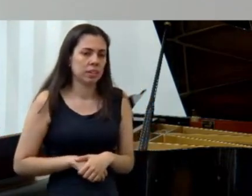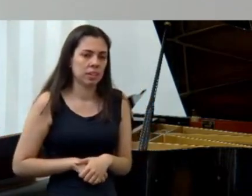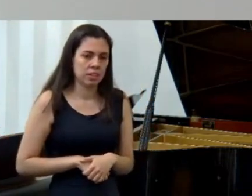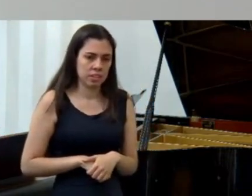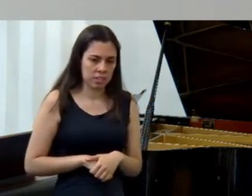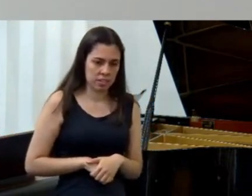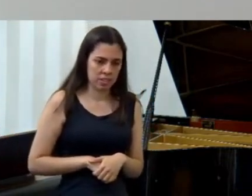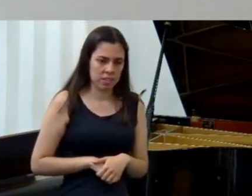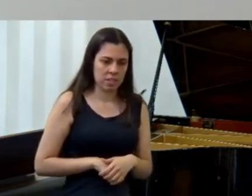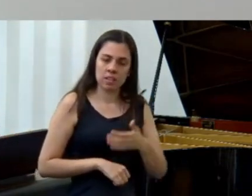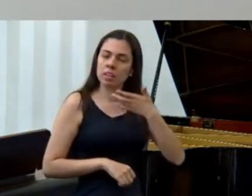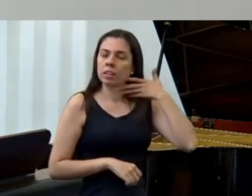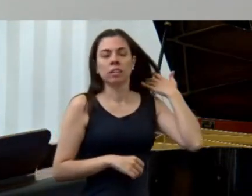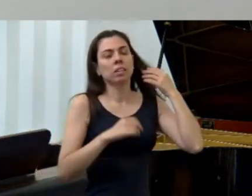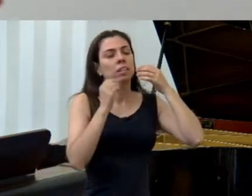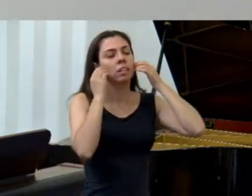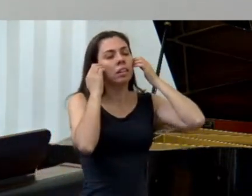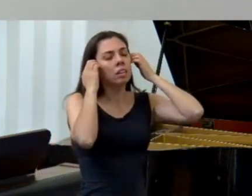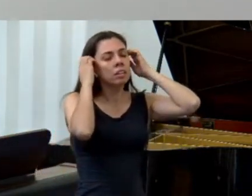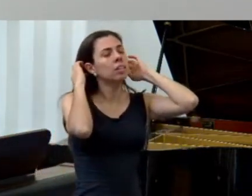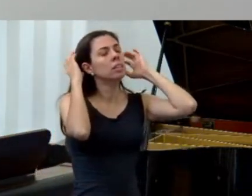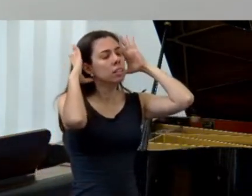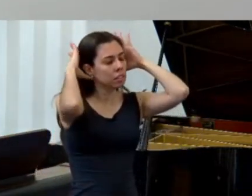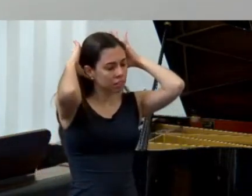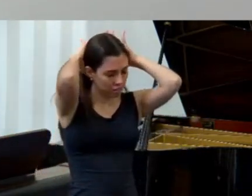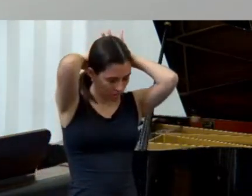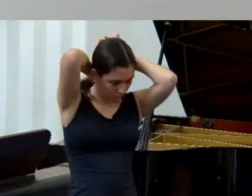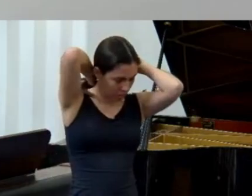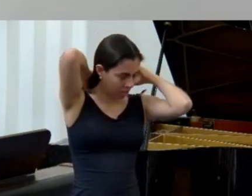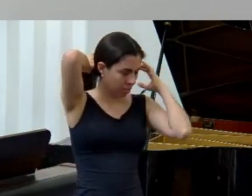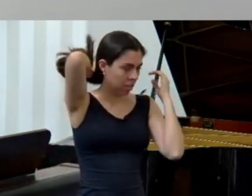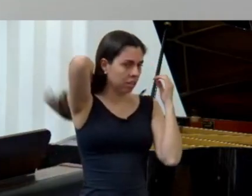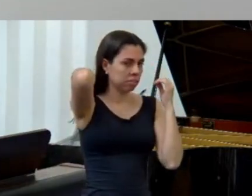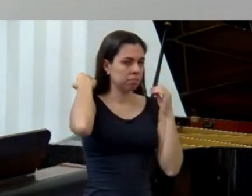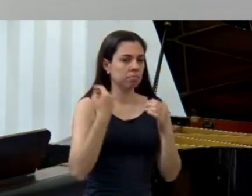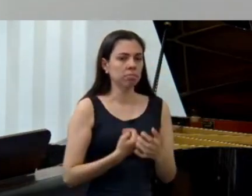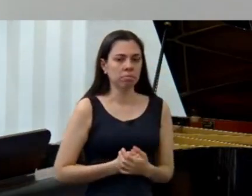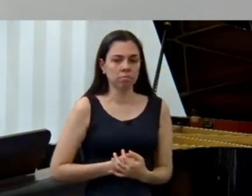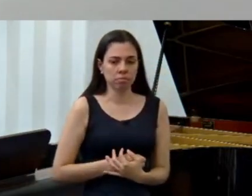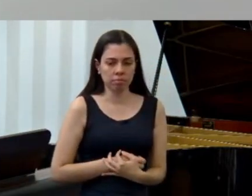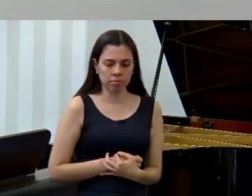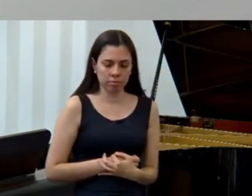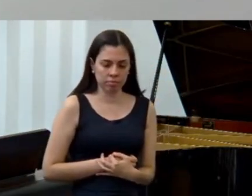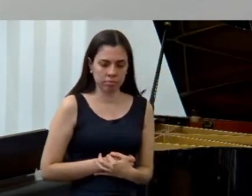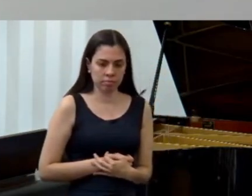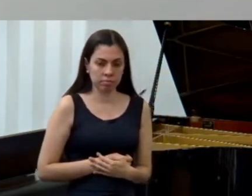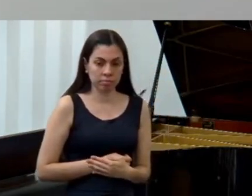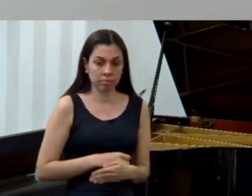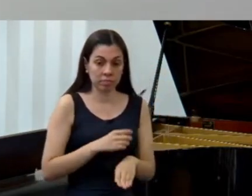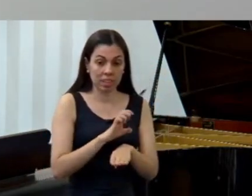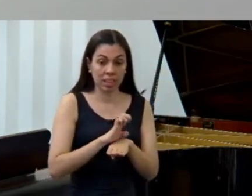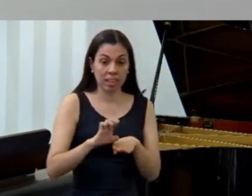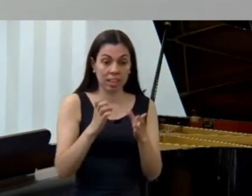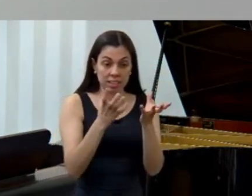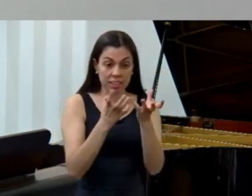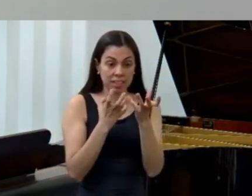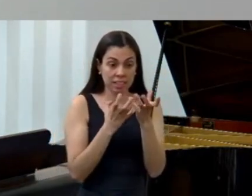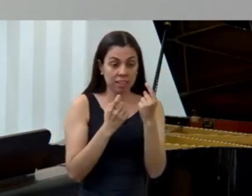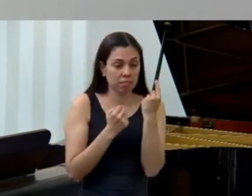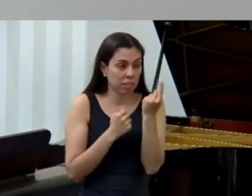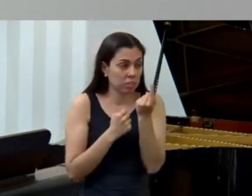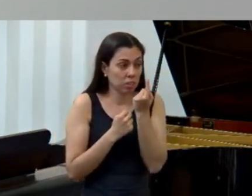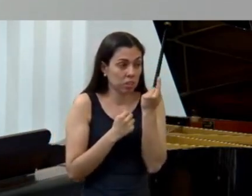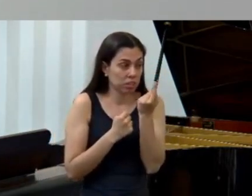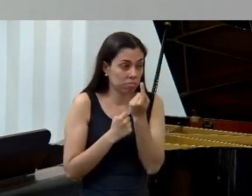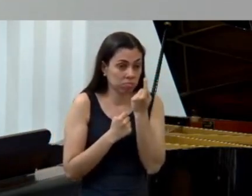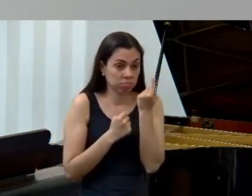E queremos pegar alguns atalhos. Aqui percebemos algumas coisas em Elias. Primeiro, Elias quer ficar sozinho.